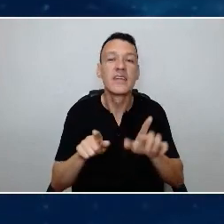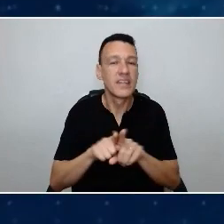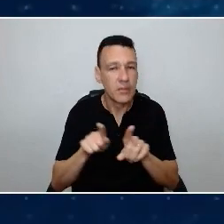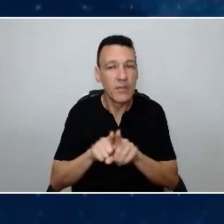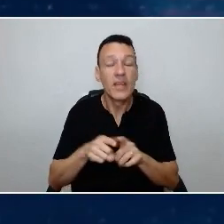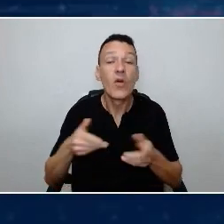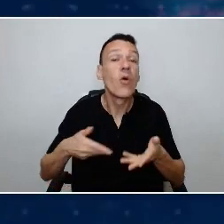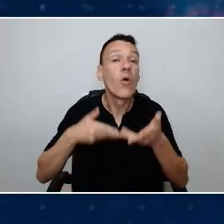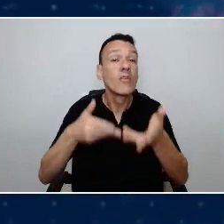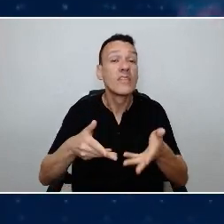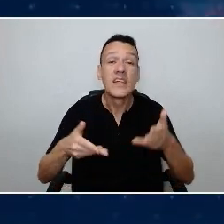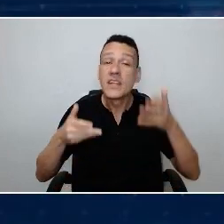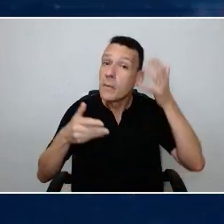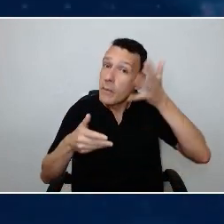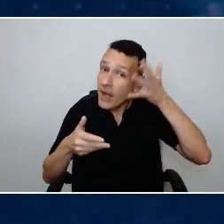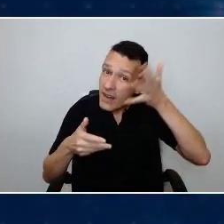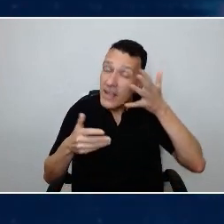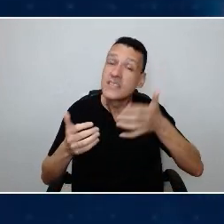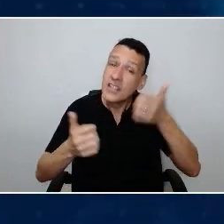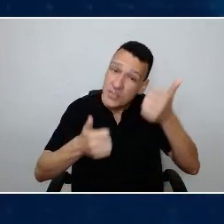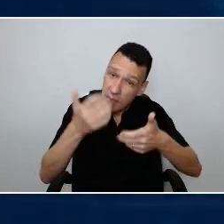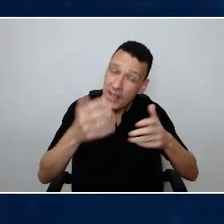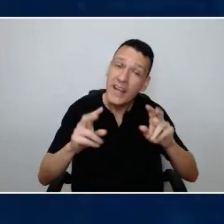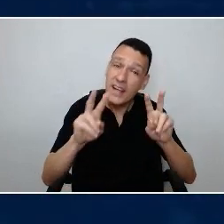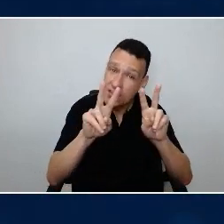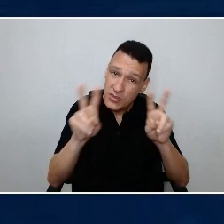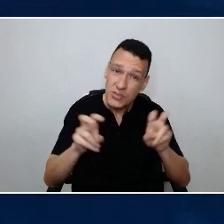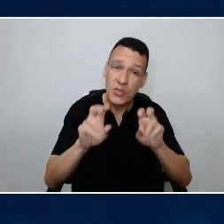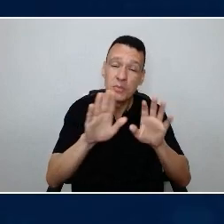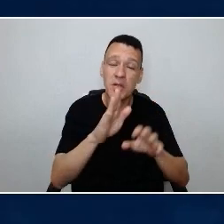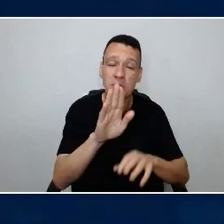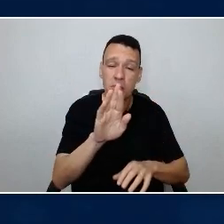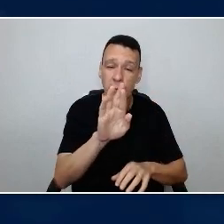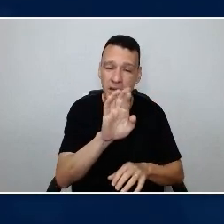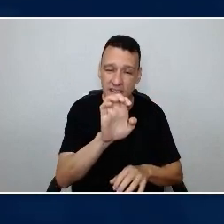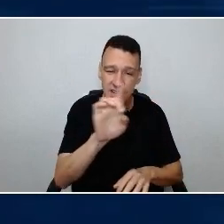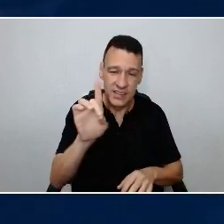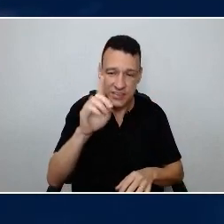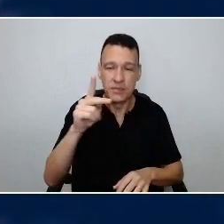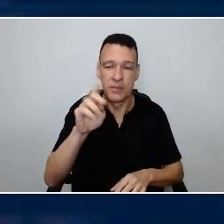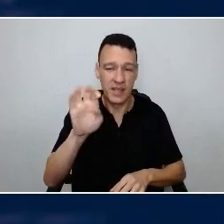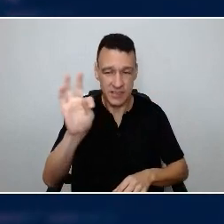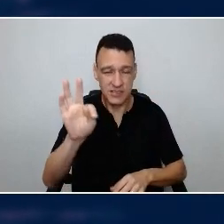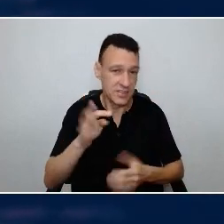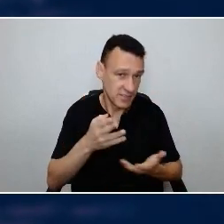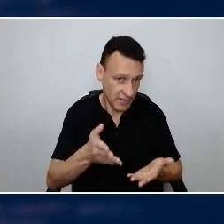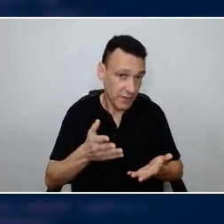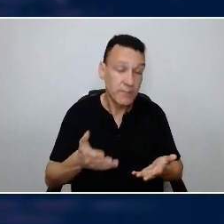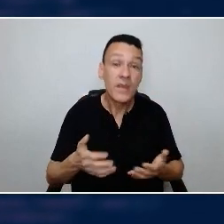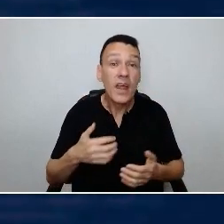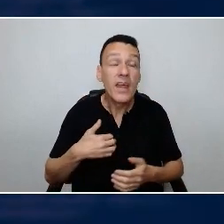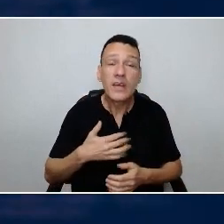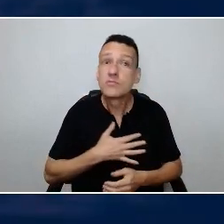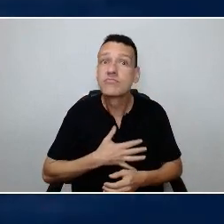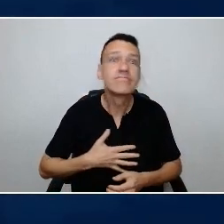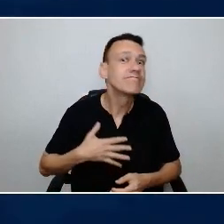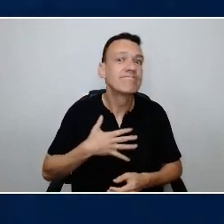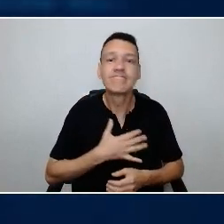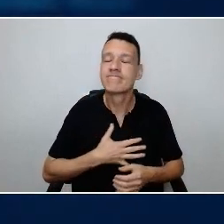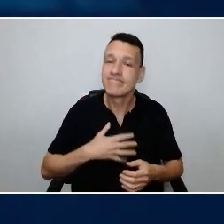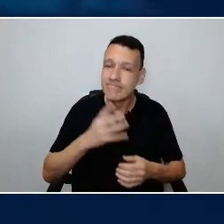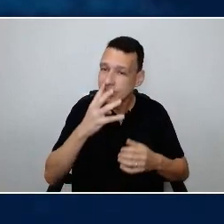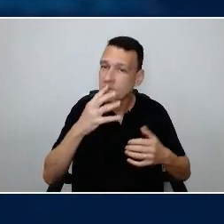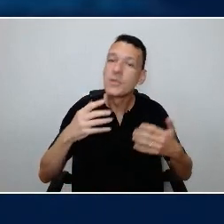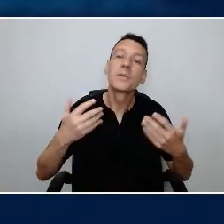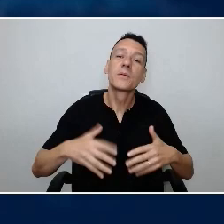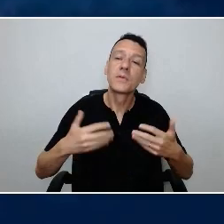bid Pet e eu tive essa honra que para mim como eu disse anteriormente Foi incrível você poder falar sobre sobre o